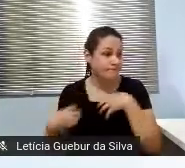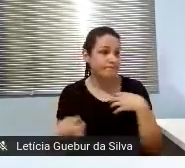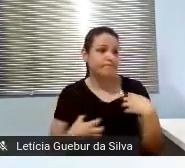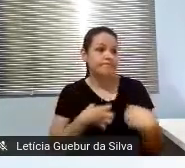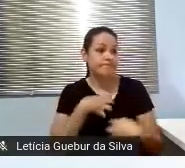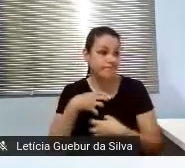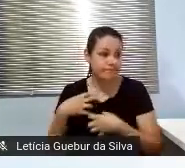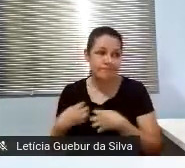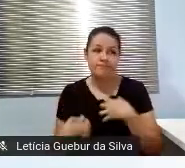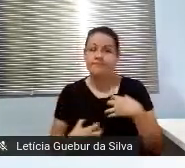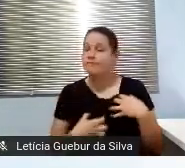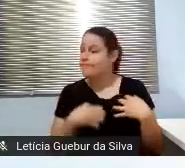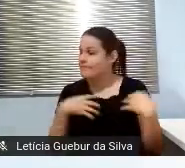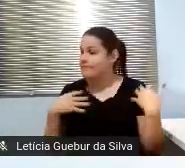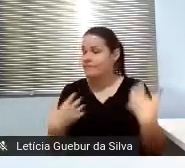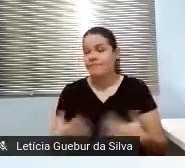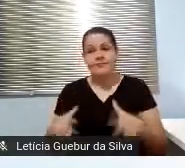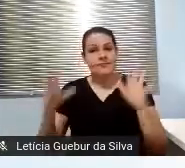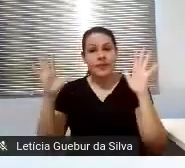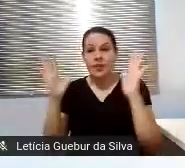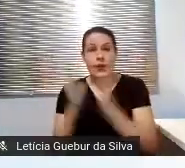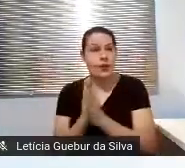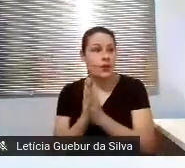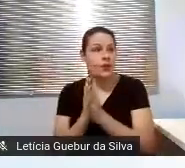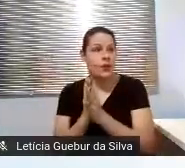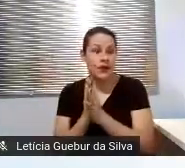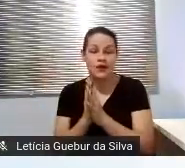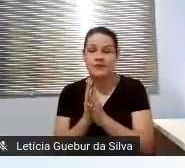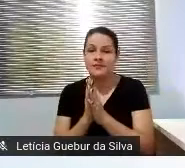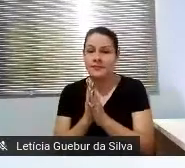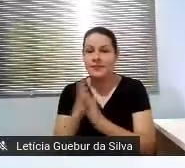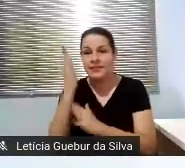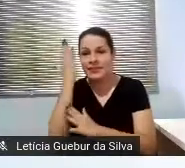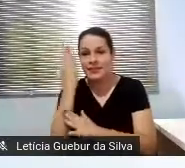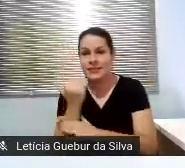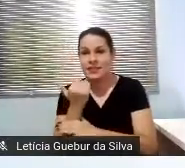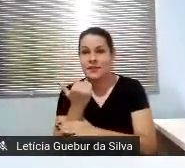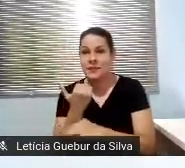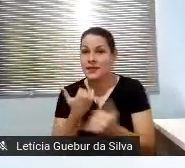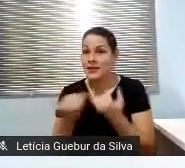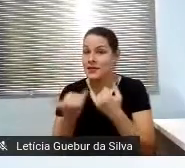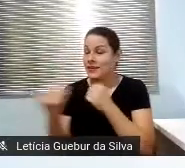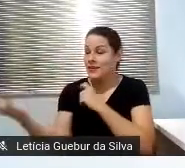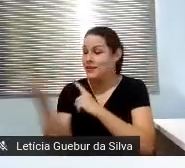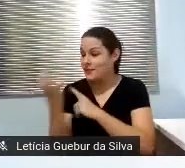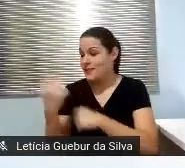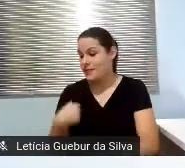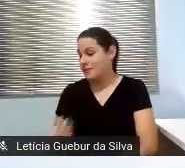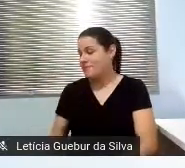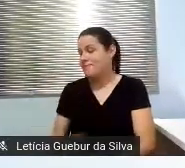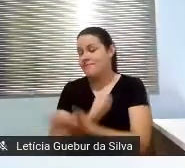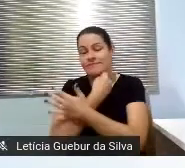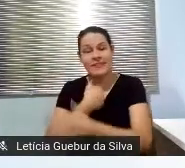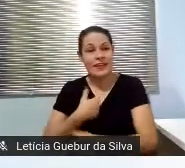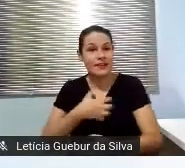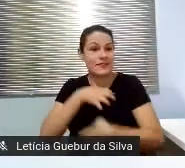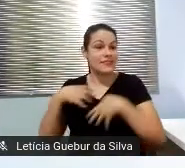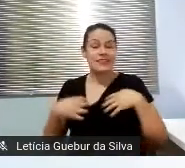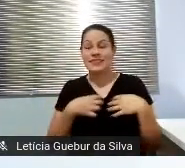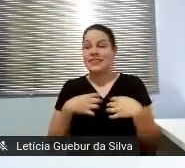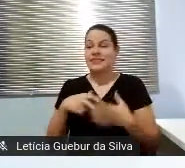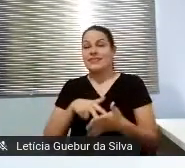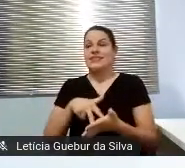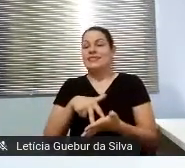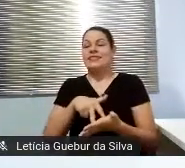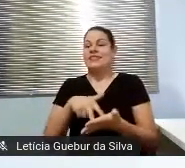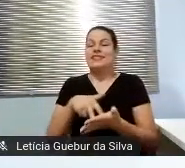meio sem fôlego. Essa sua notícia Exatamente. agora você viu que você me impactou com ela. Você foi o Mas contrário aqui, você